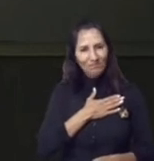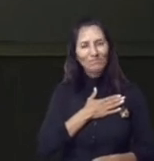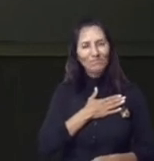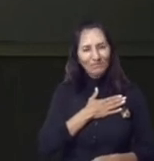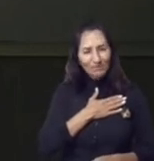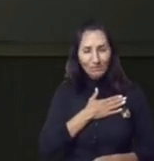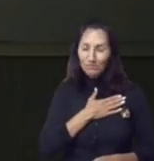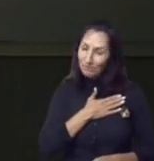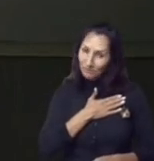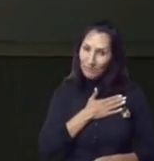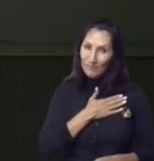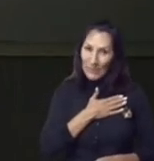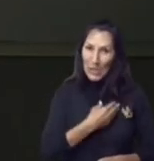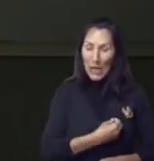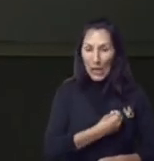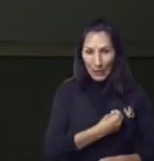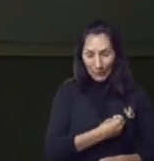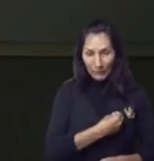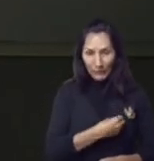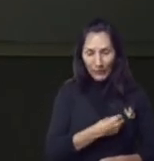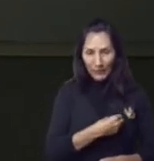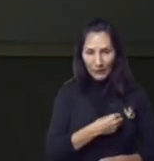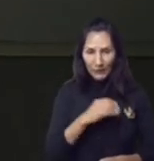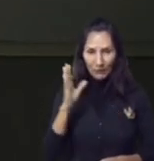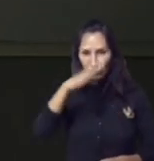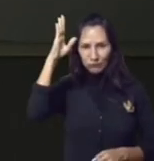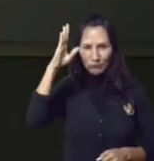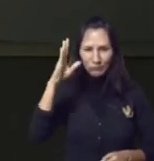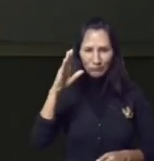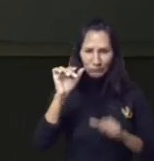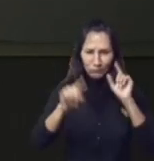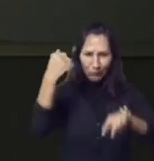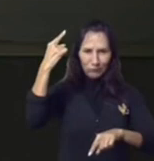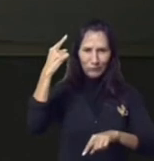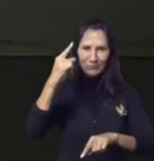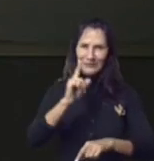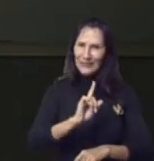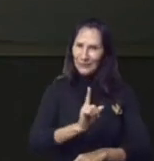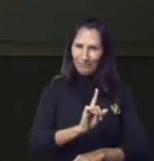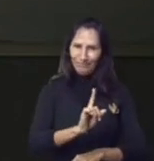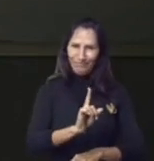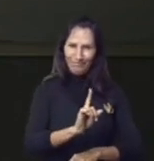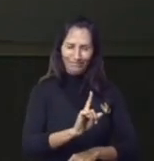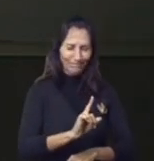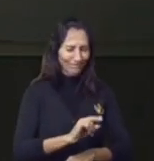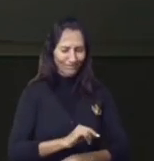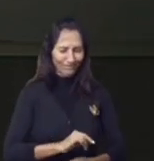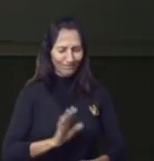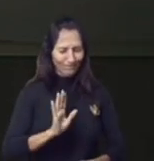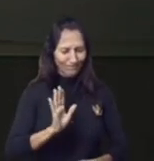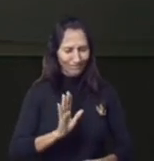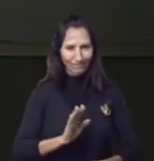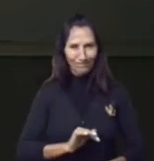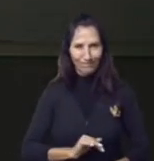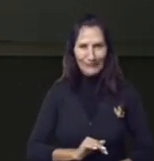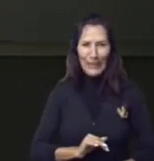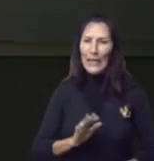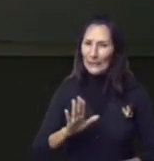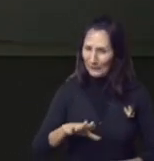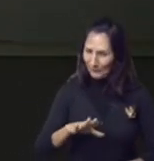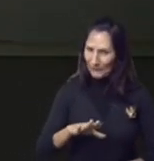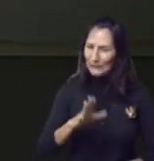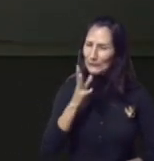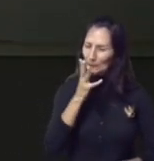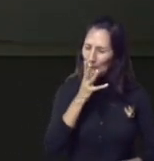A vida pode não melhorar num sopro, num passe de mágica. Não. Pode ser